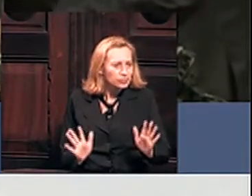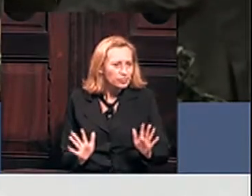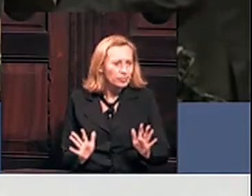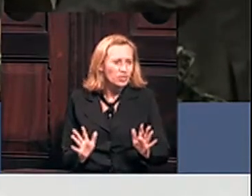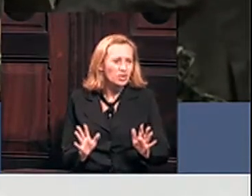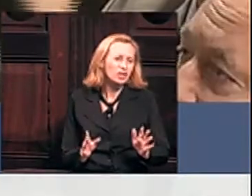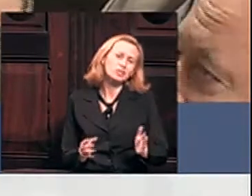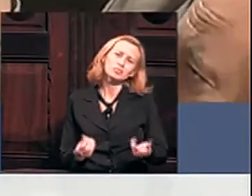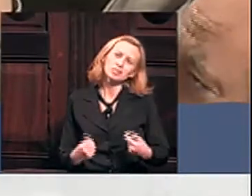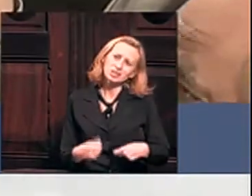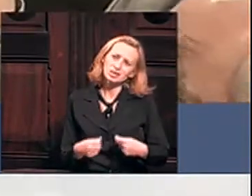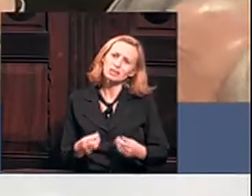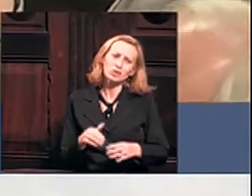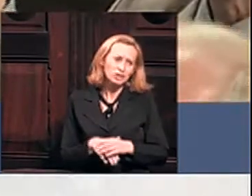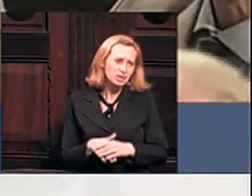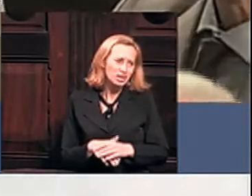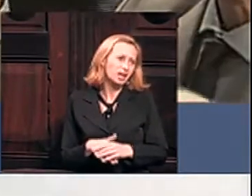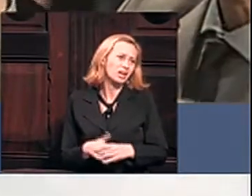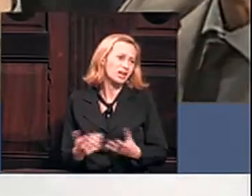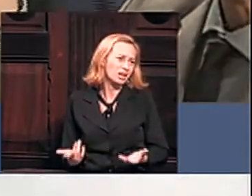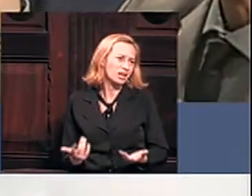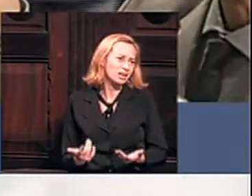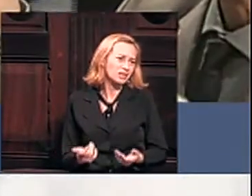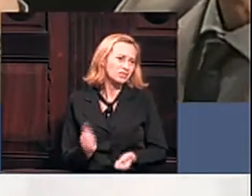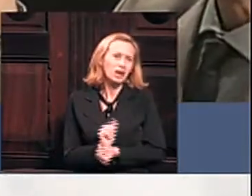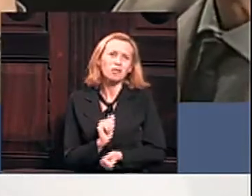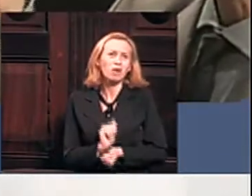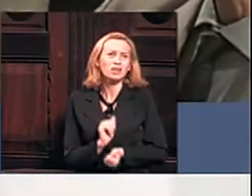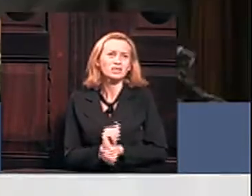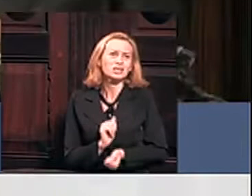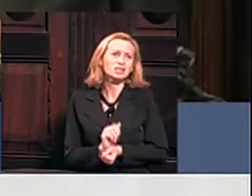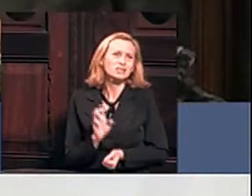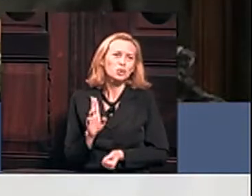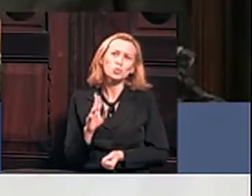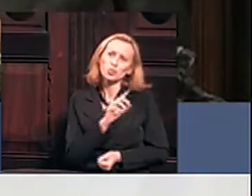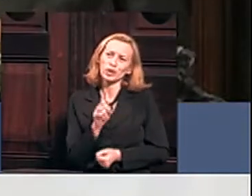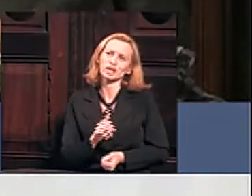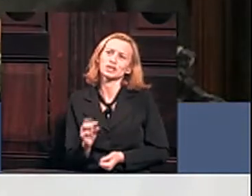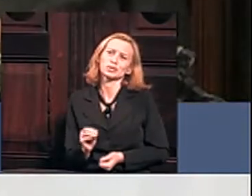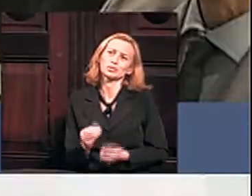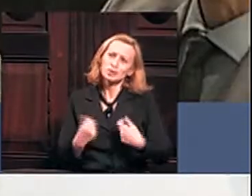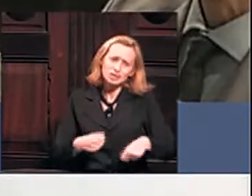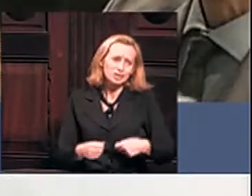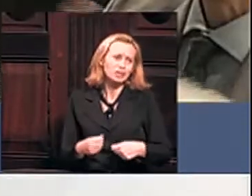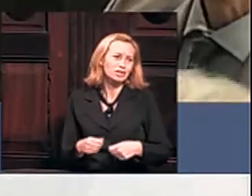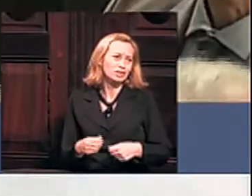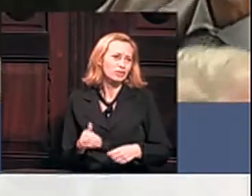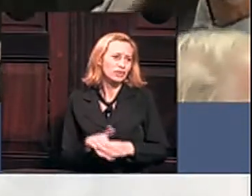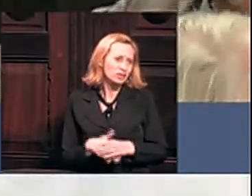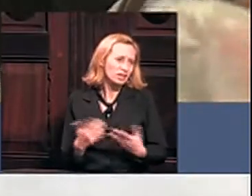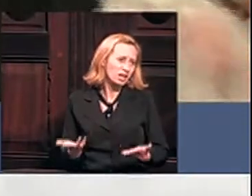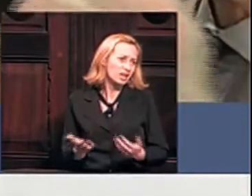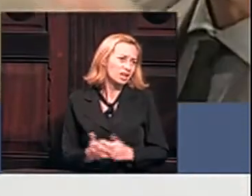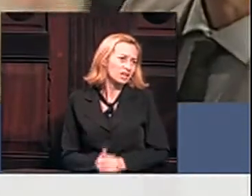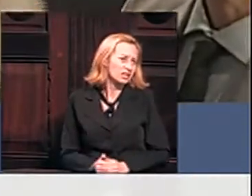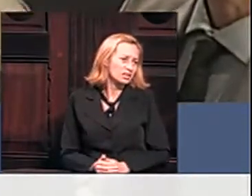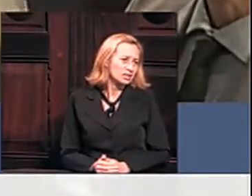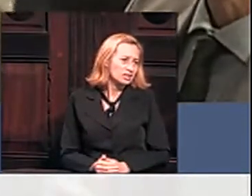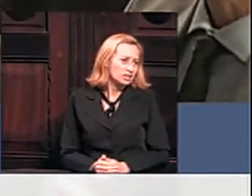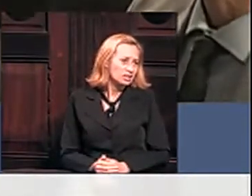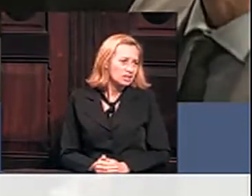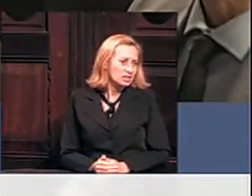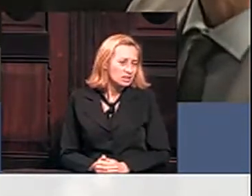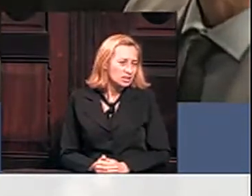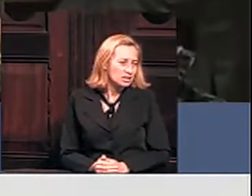êxodo na primeira vota discussão. Vota o êxodo primeiro, senhor presidente. Qual a matéria polêmica? Não, porque bota de uns, não bota de outros, aí cria divergência. Não, não, não, olha só. Vamos